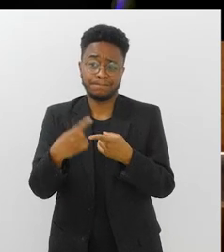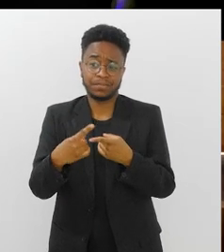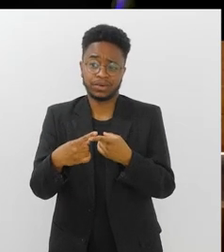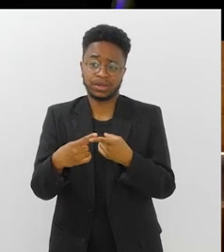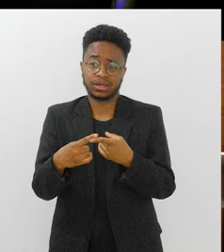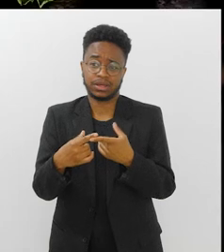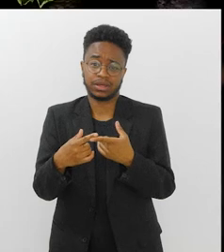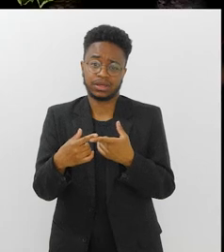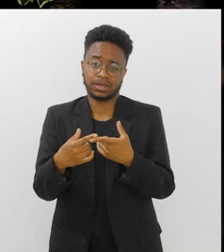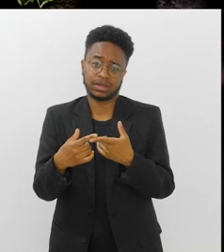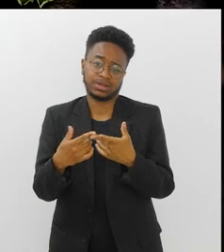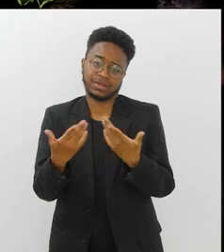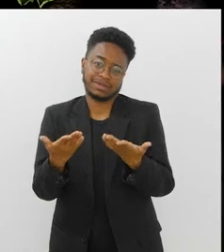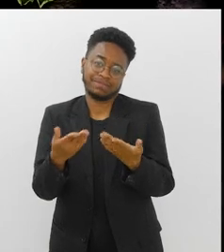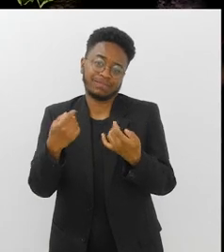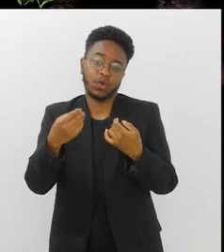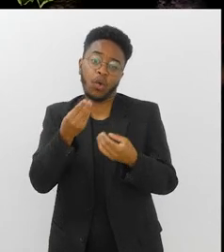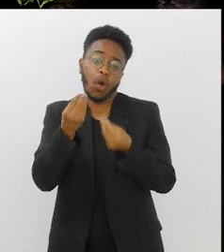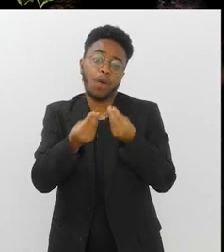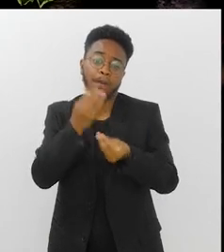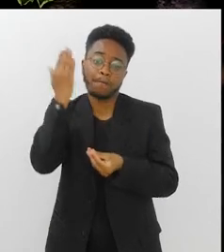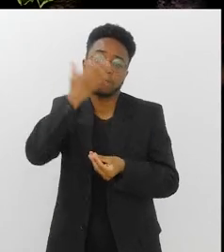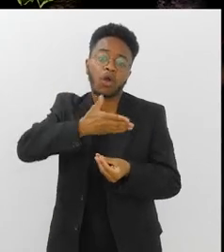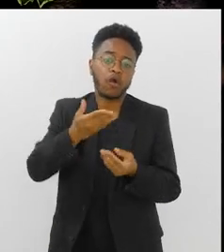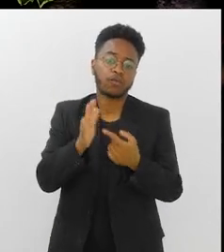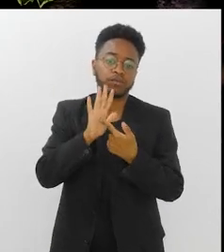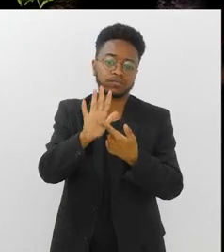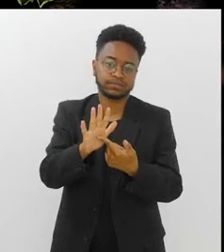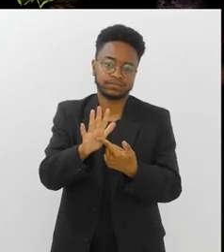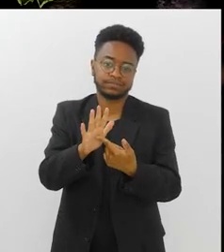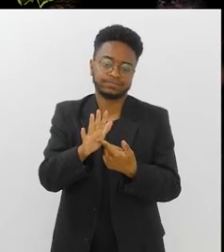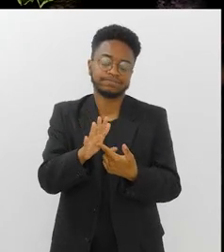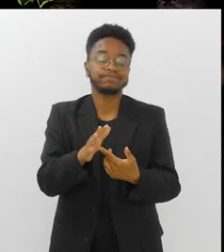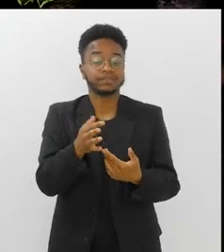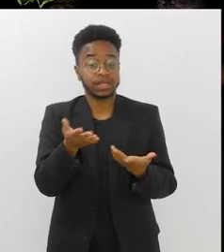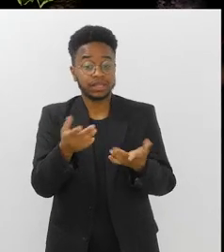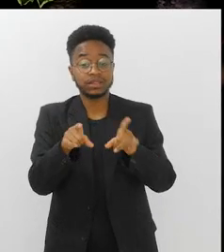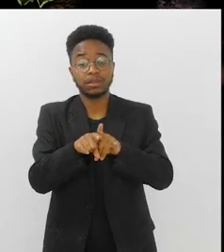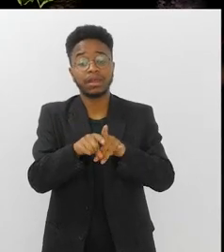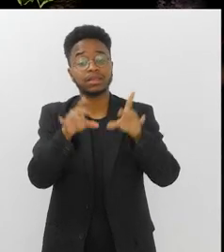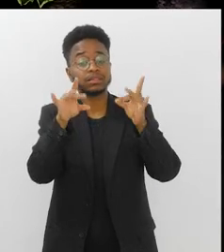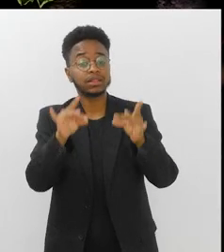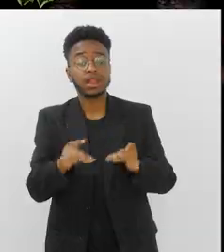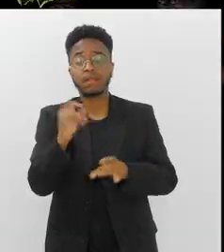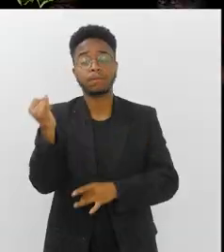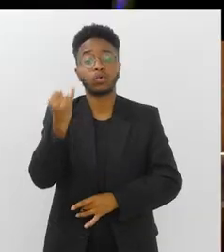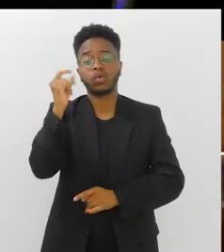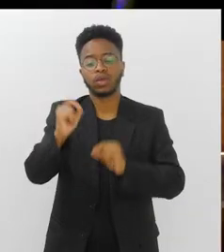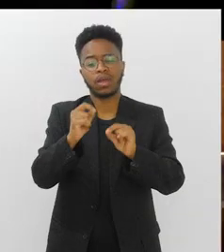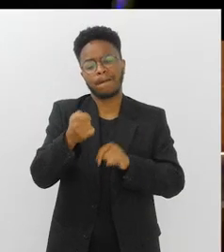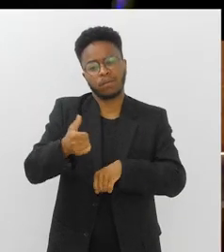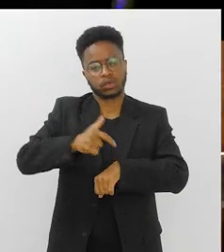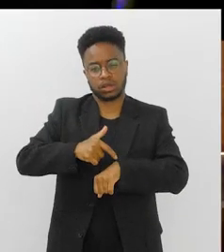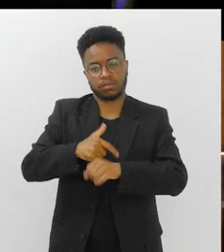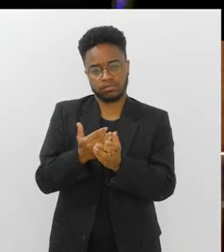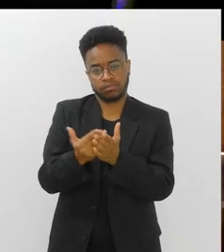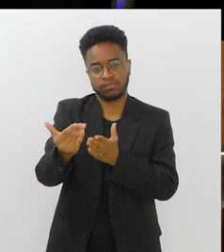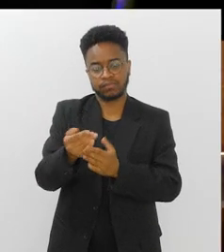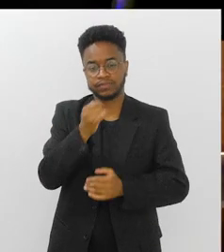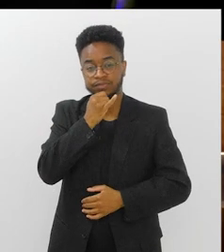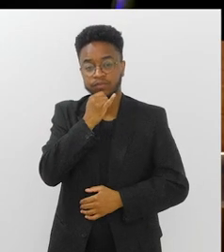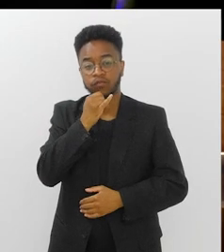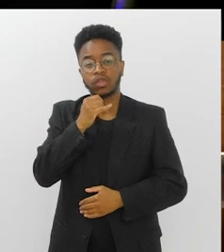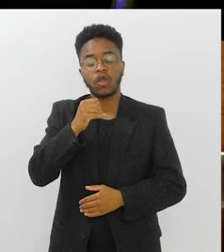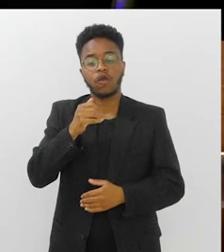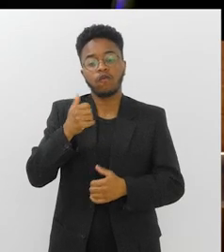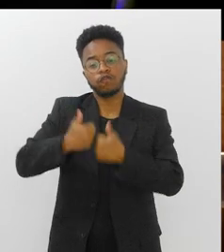vai ficar meio que ateste isso de fato isso exatamente e tem agora um detalhe importante isso é bem mais recente né Por